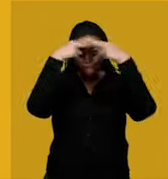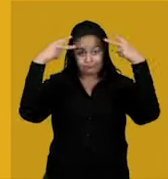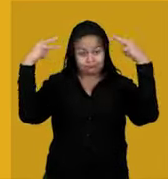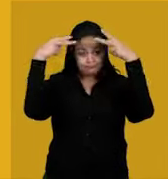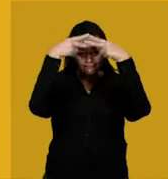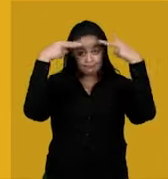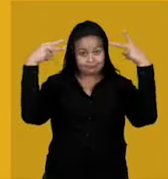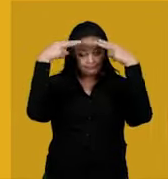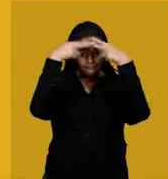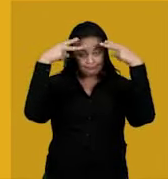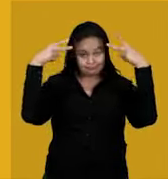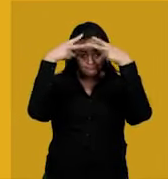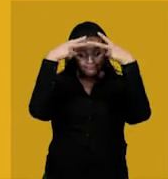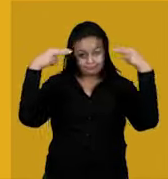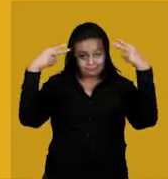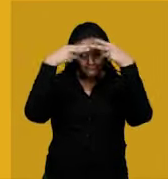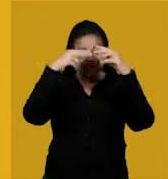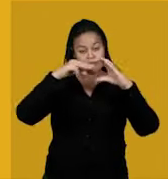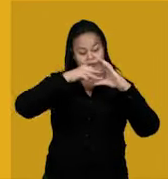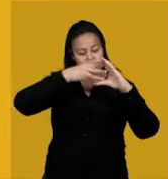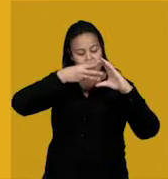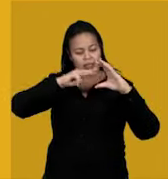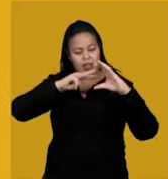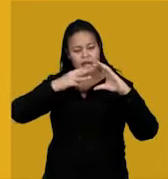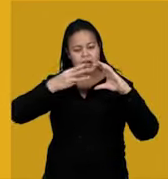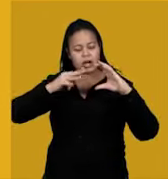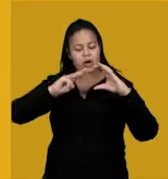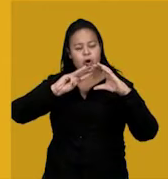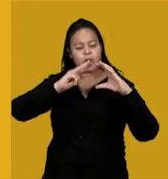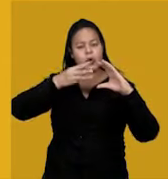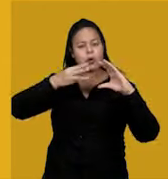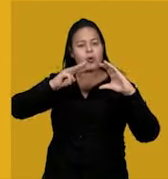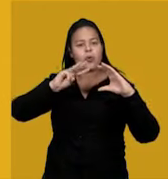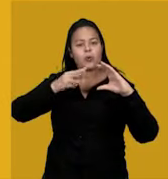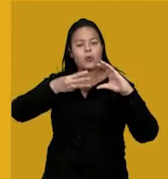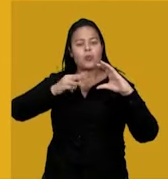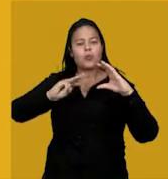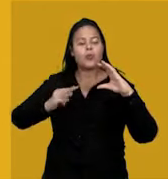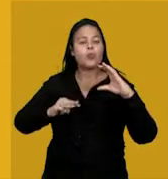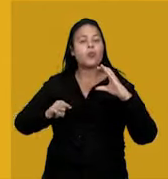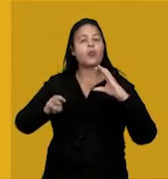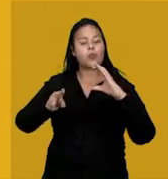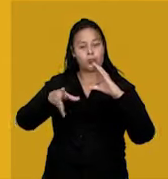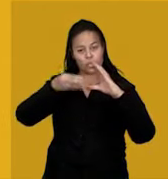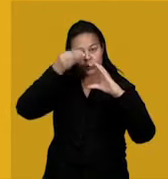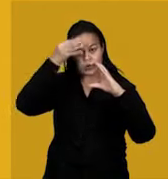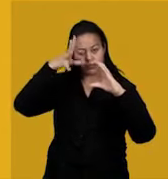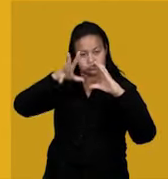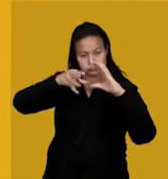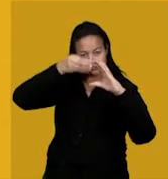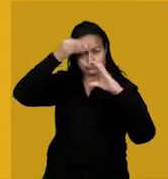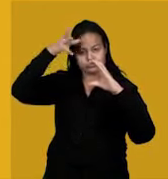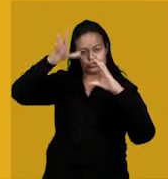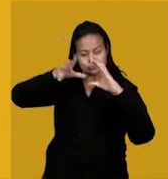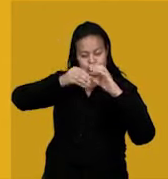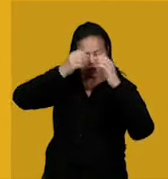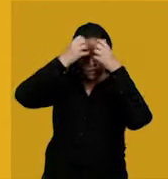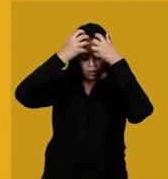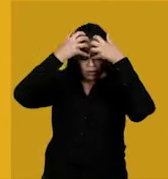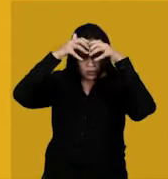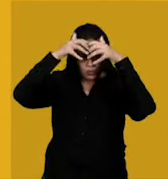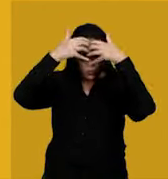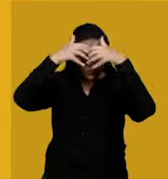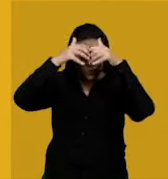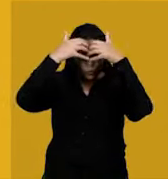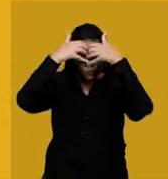e estreladas, que possuem a capacidade de transmitir impulsos nervosos. Então, como